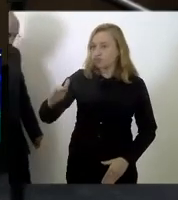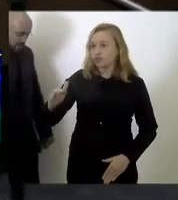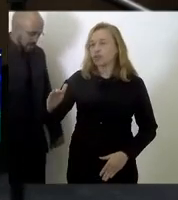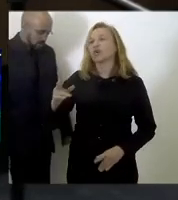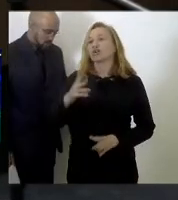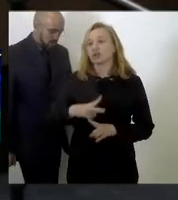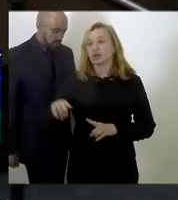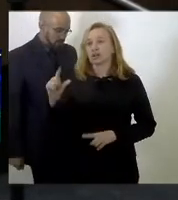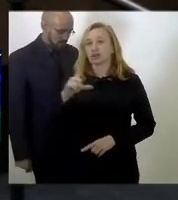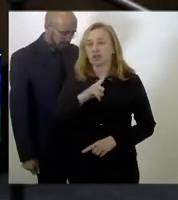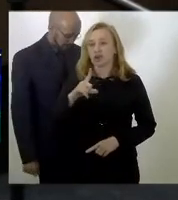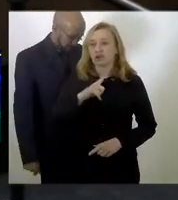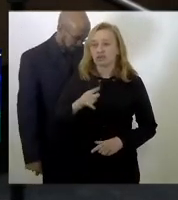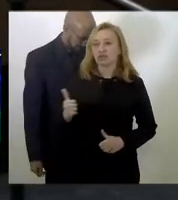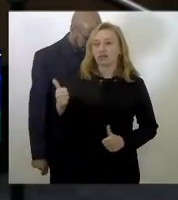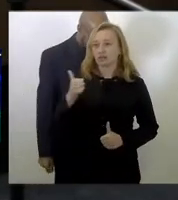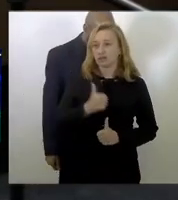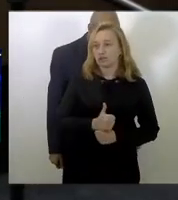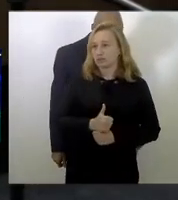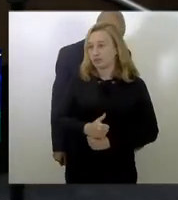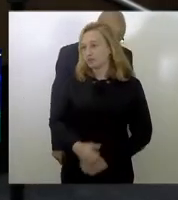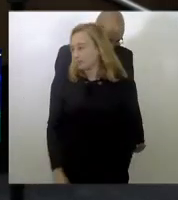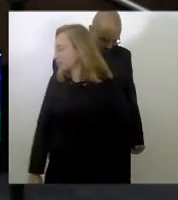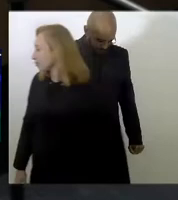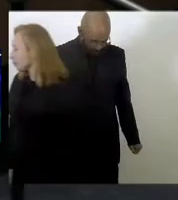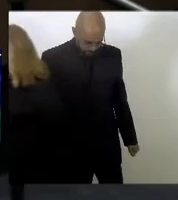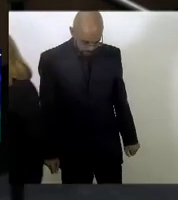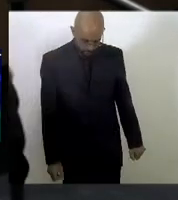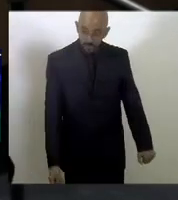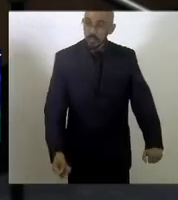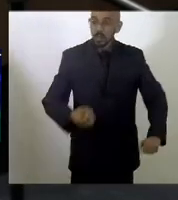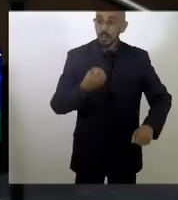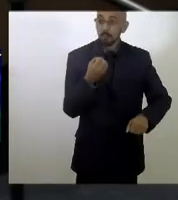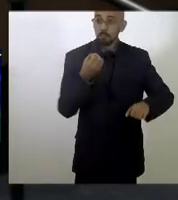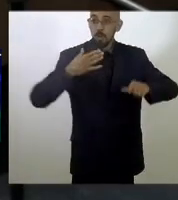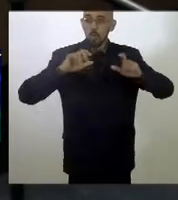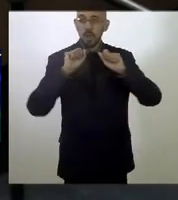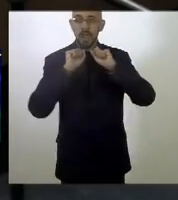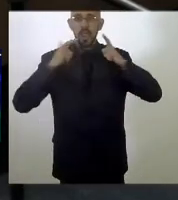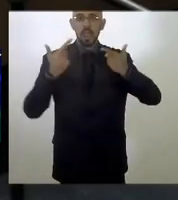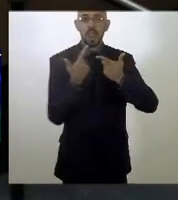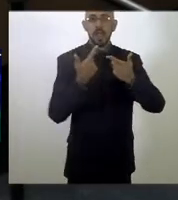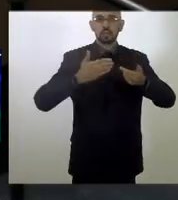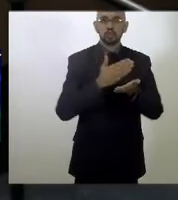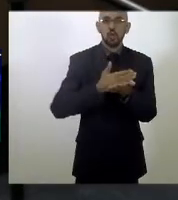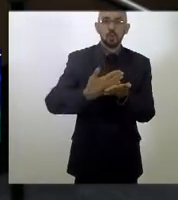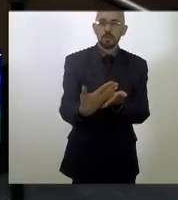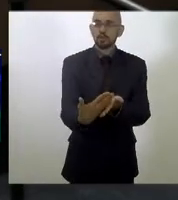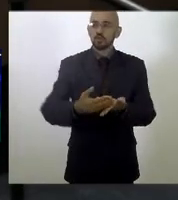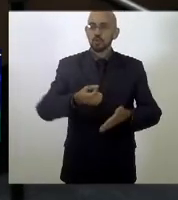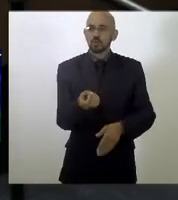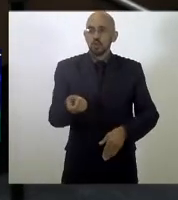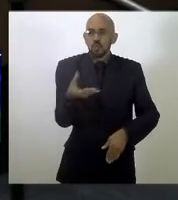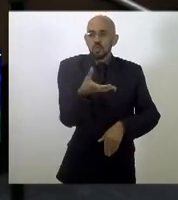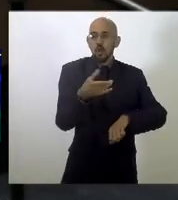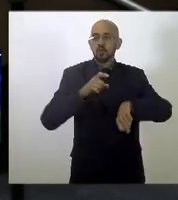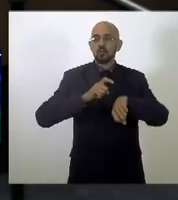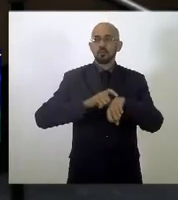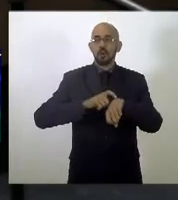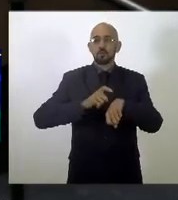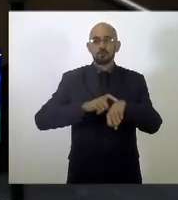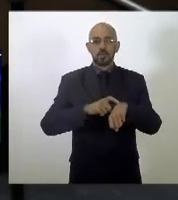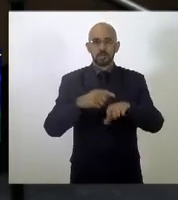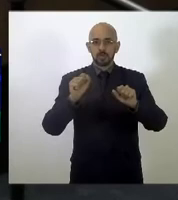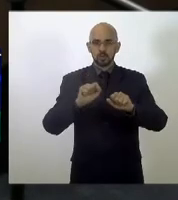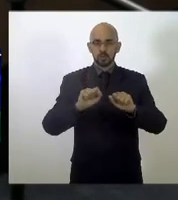economia criativa. E que bom que a Assembleia Legislativa iniciou o seu novo momento no